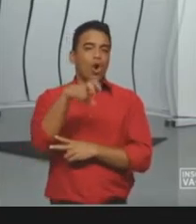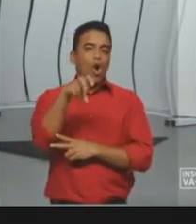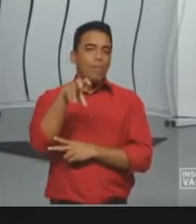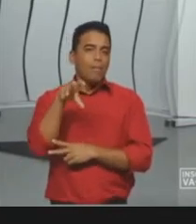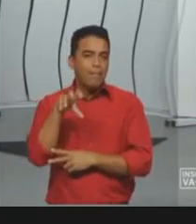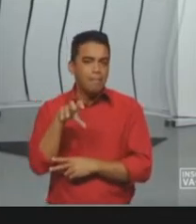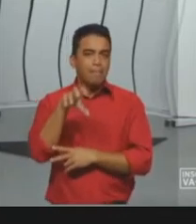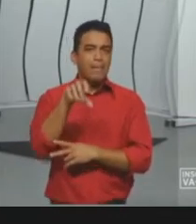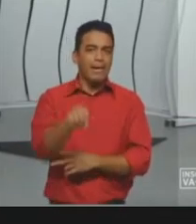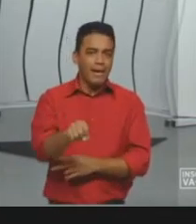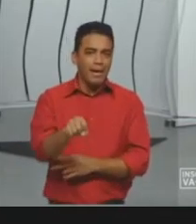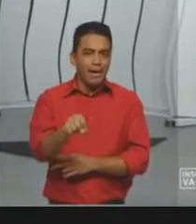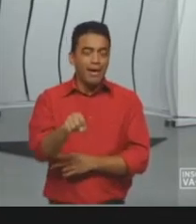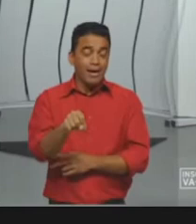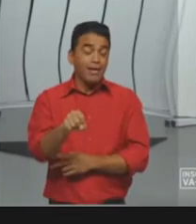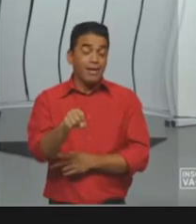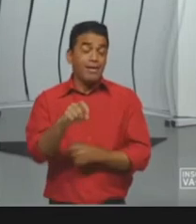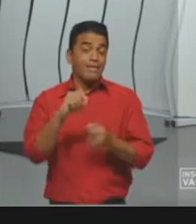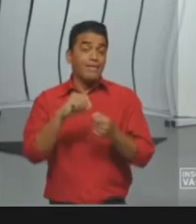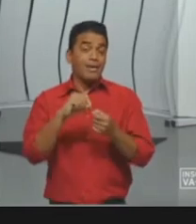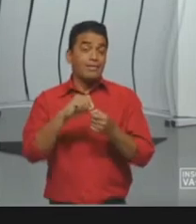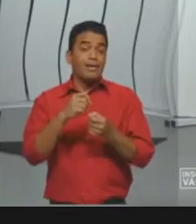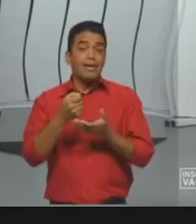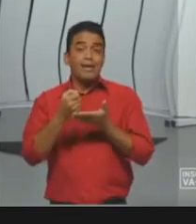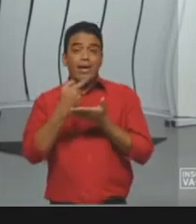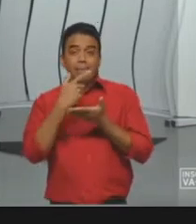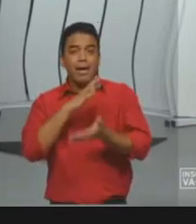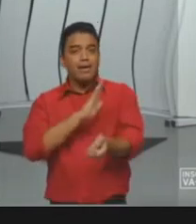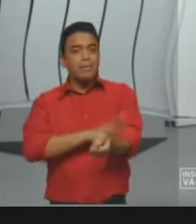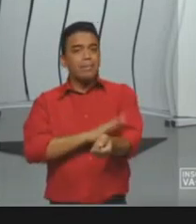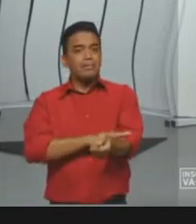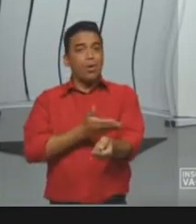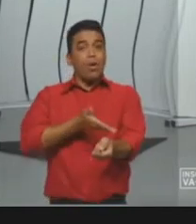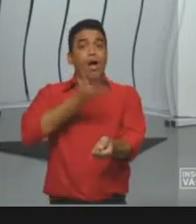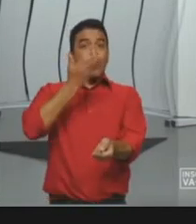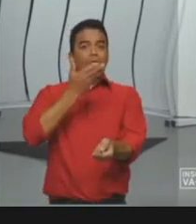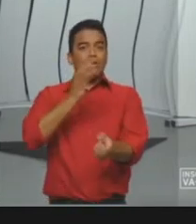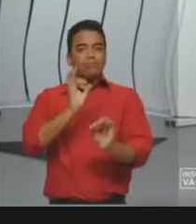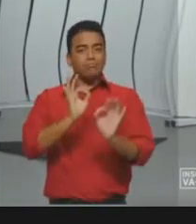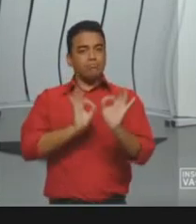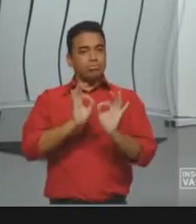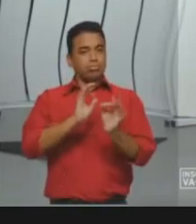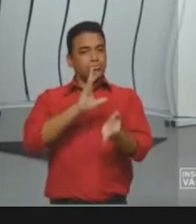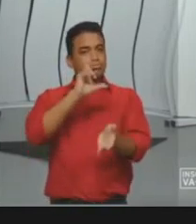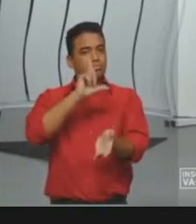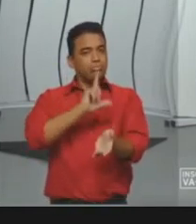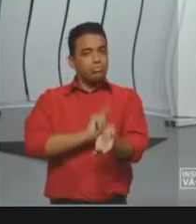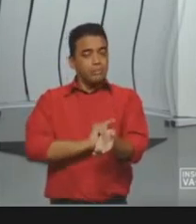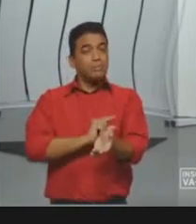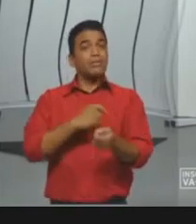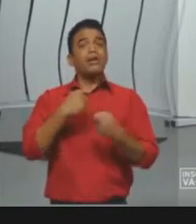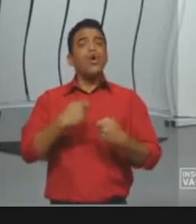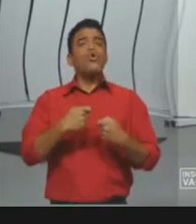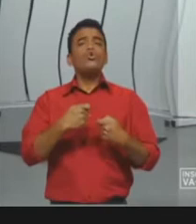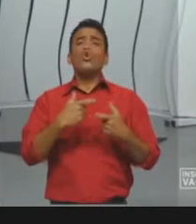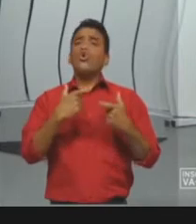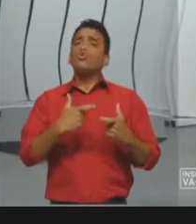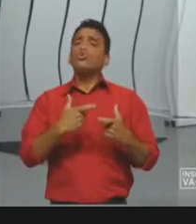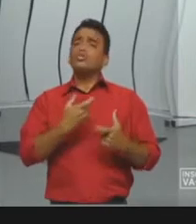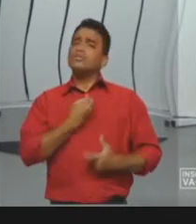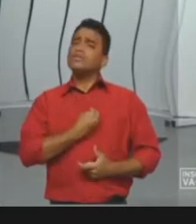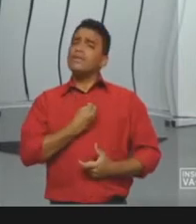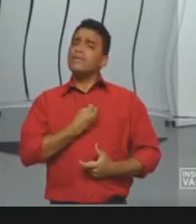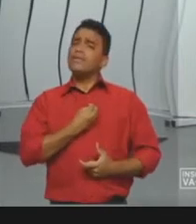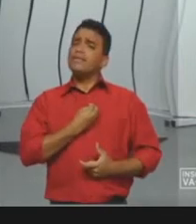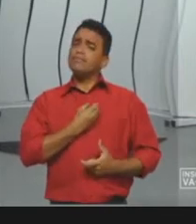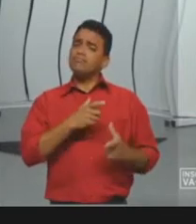e fazer um remédio de pressão para controlar a pressão alta, você precisa de saber onde esse animal vive. Então, daqui mais